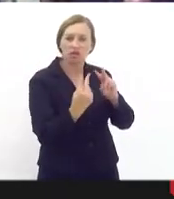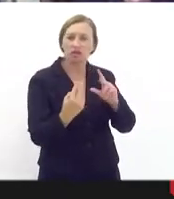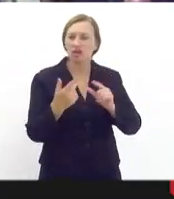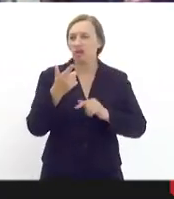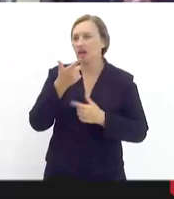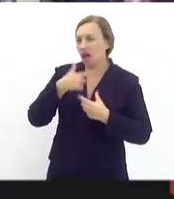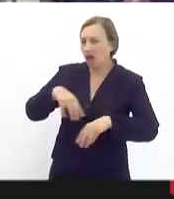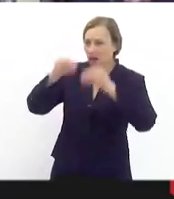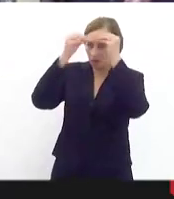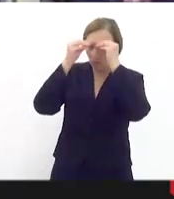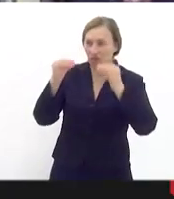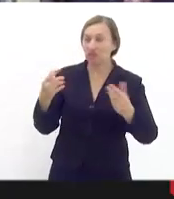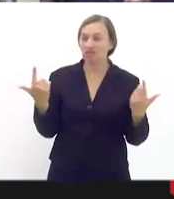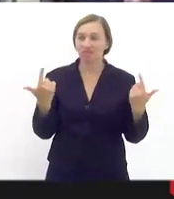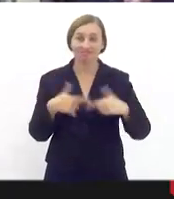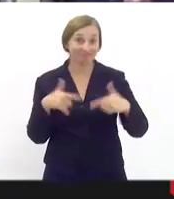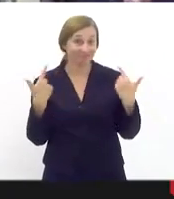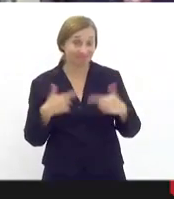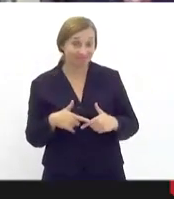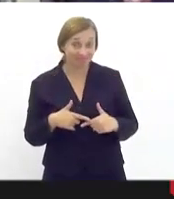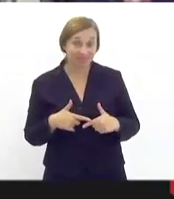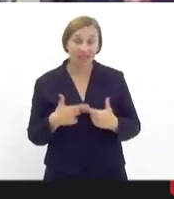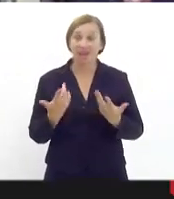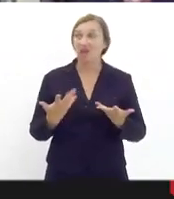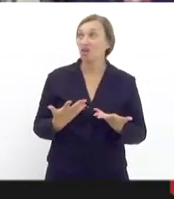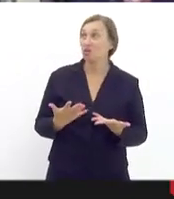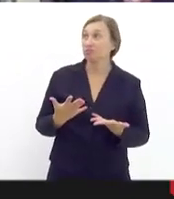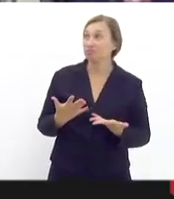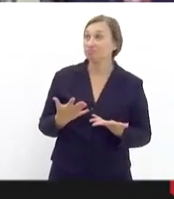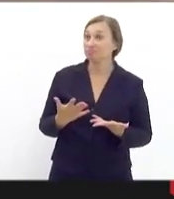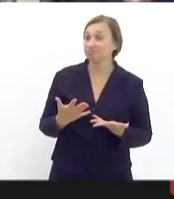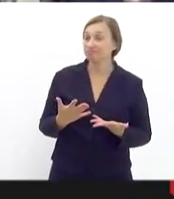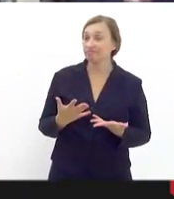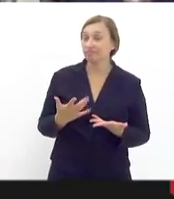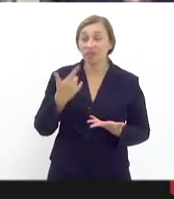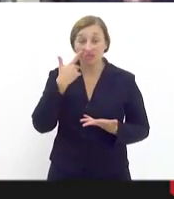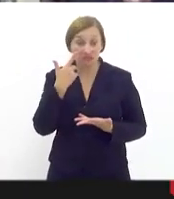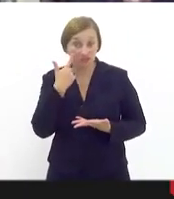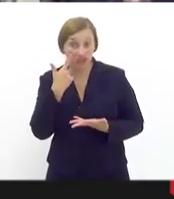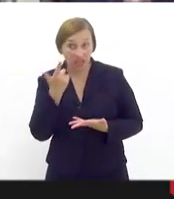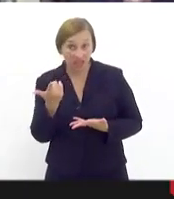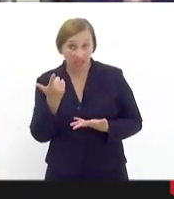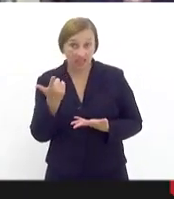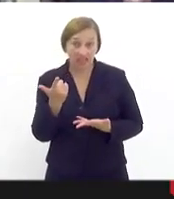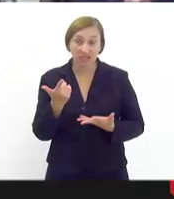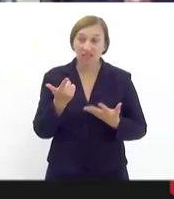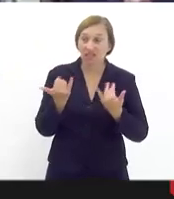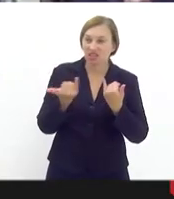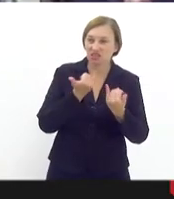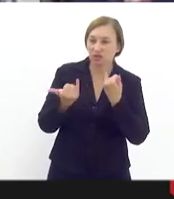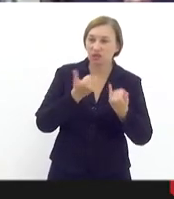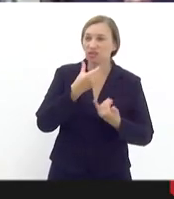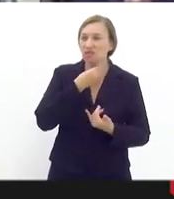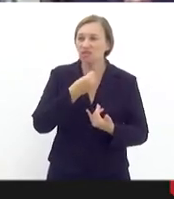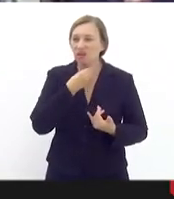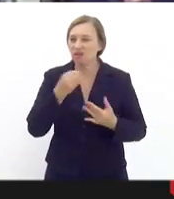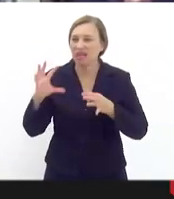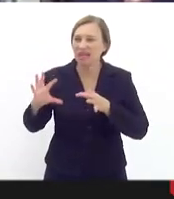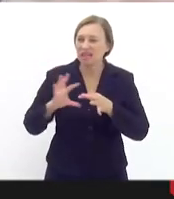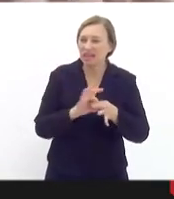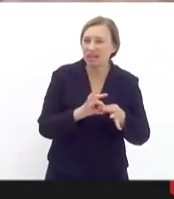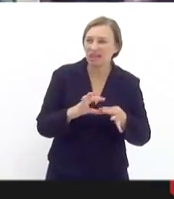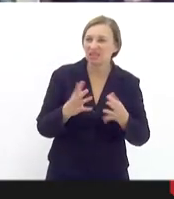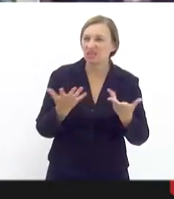A linguagem do humor, né, como a gente vê muito, né, muita fake news ligada, né, de